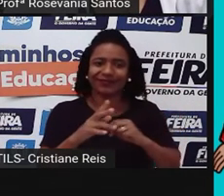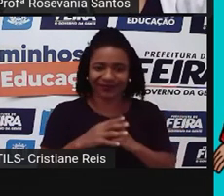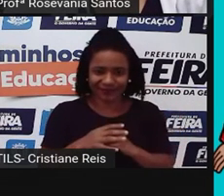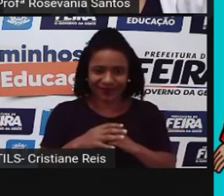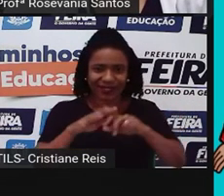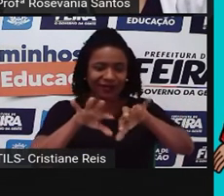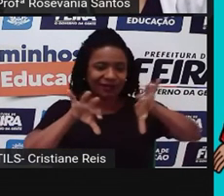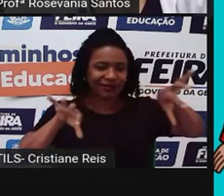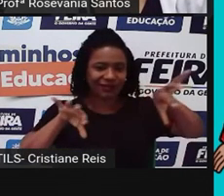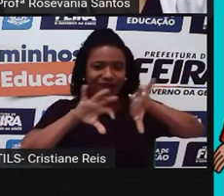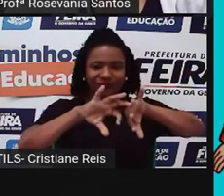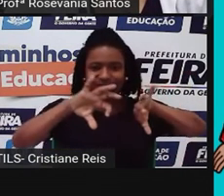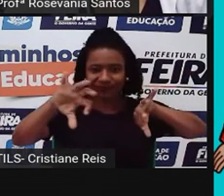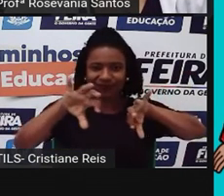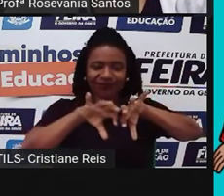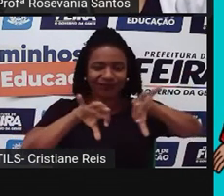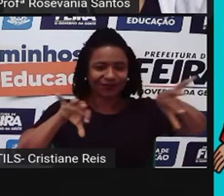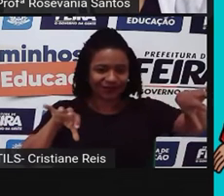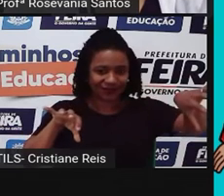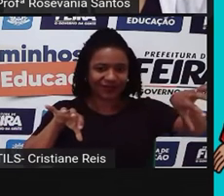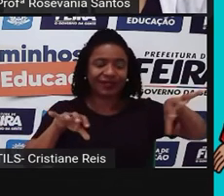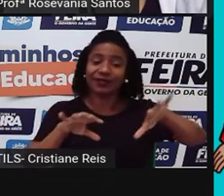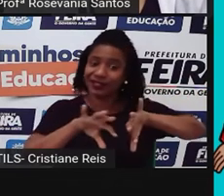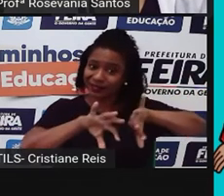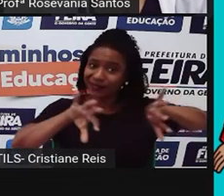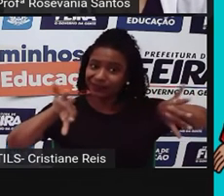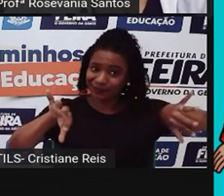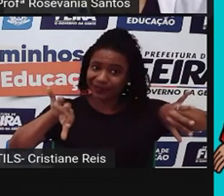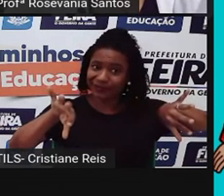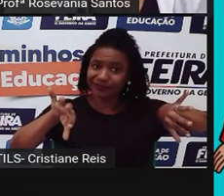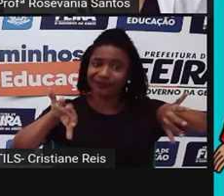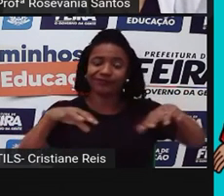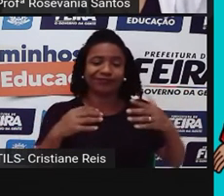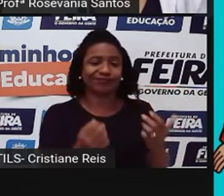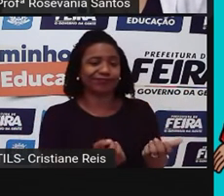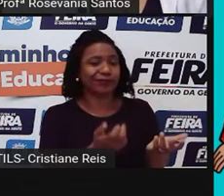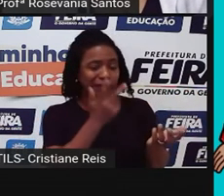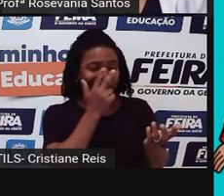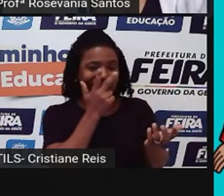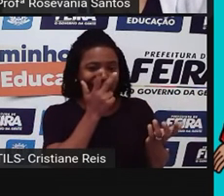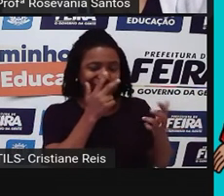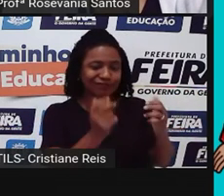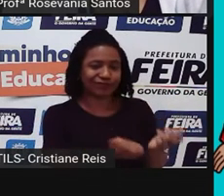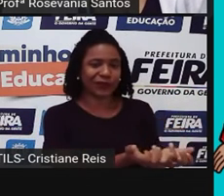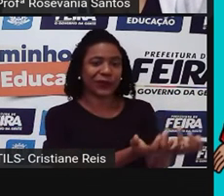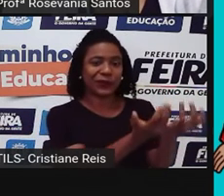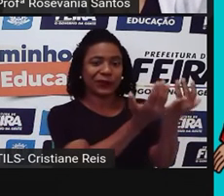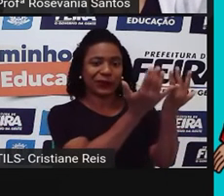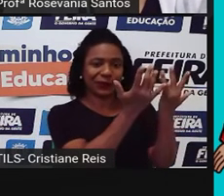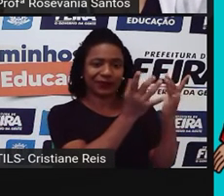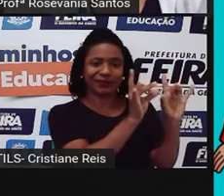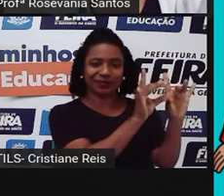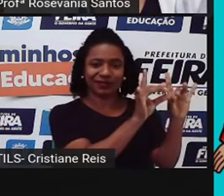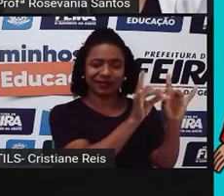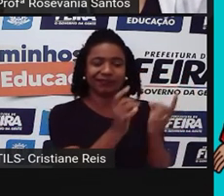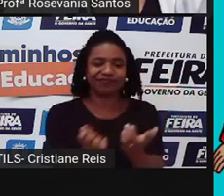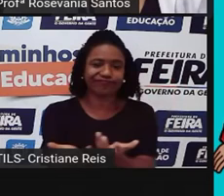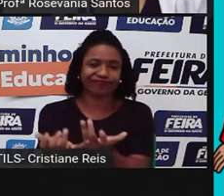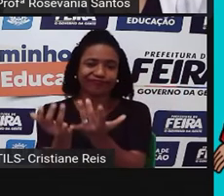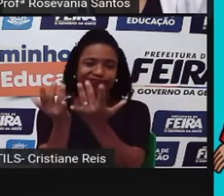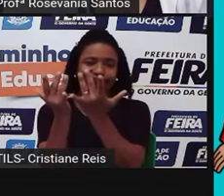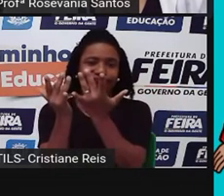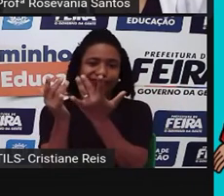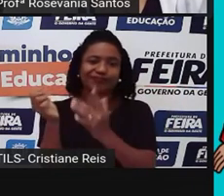divisão, ele separa muito bem, né? O joio do trigo, que nem diz lá aquela frase. Então, o que é que ele separa? Ele separa o norte do